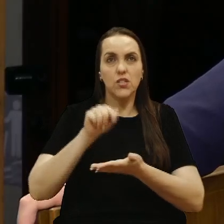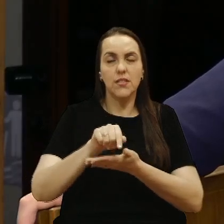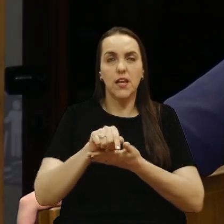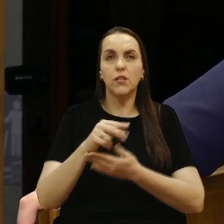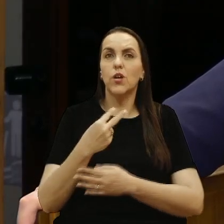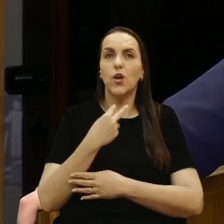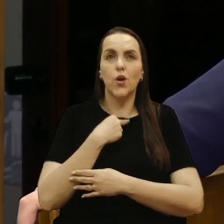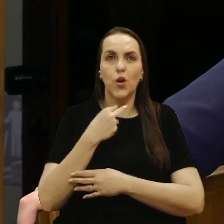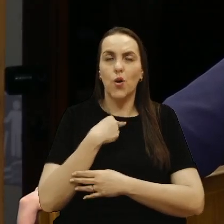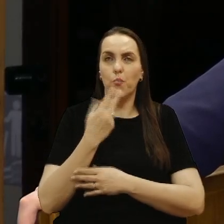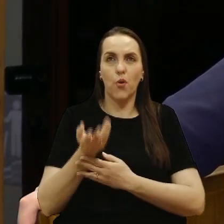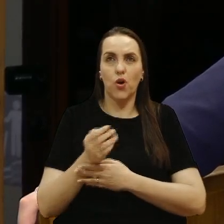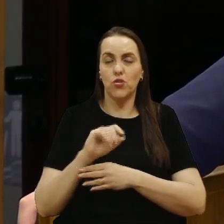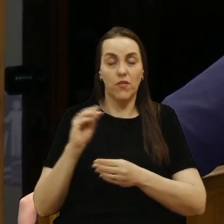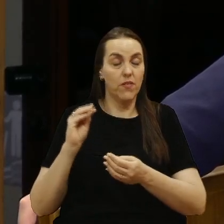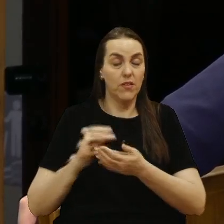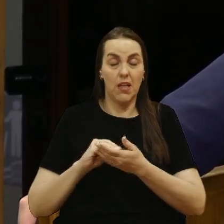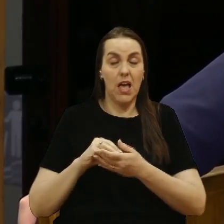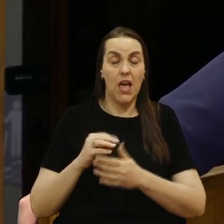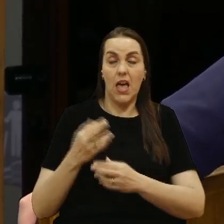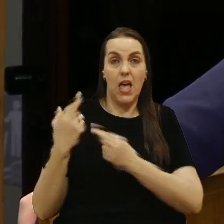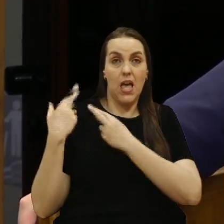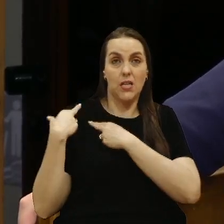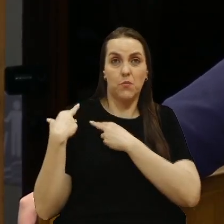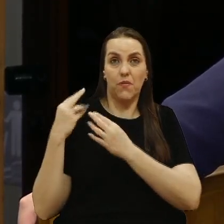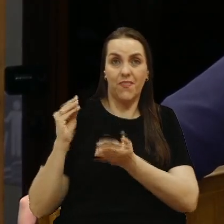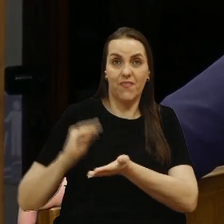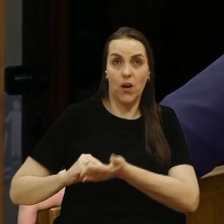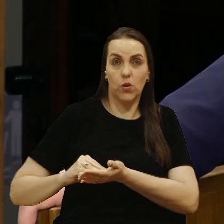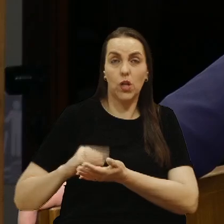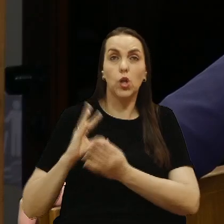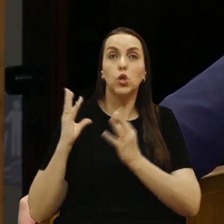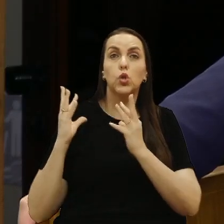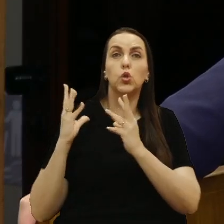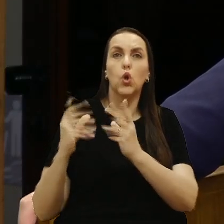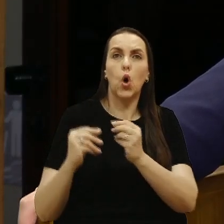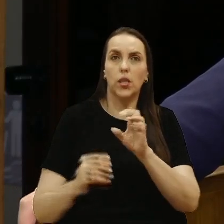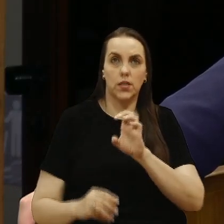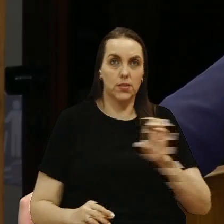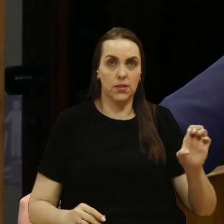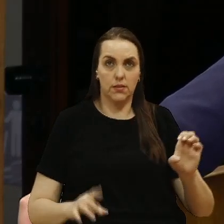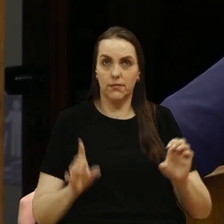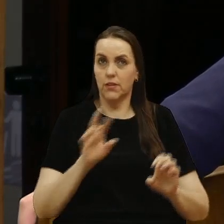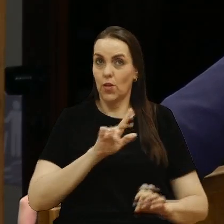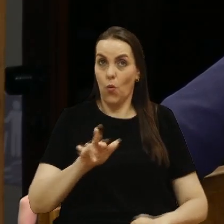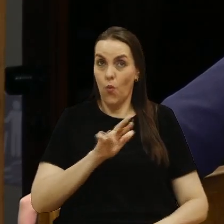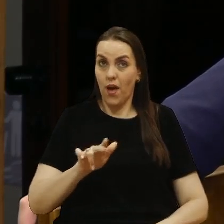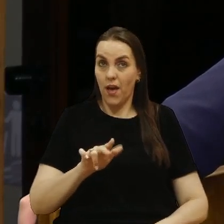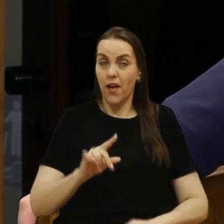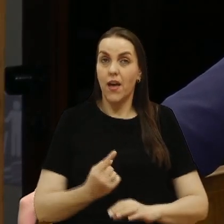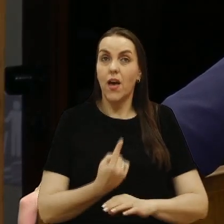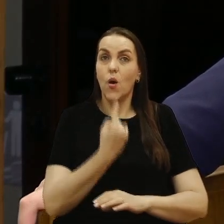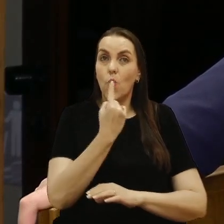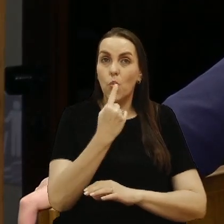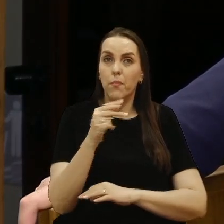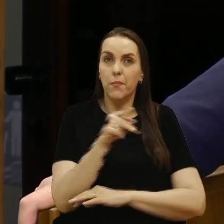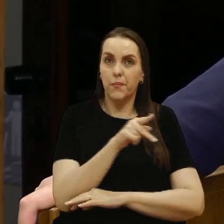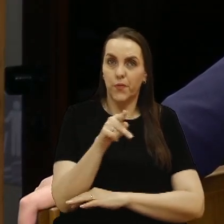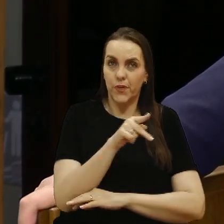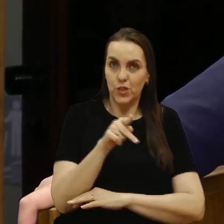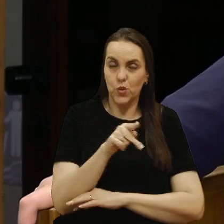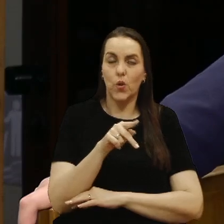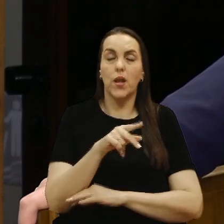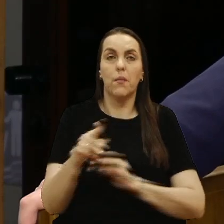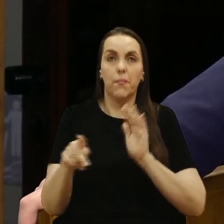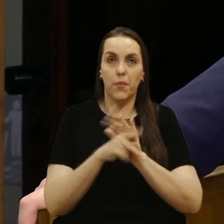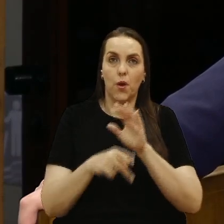ser inconsequente e irresponsável e dizer que isso parte de toda a esquerda. Estou dizendo que é um caso de uma professora de esquerda,